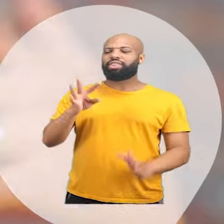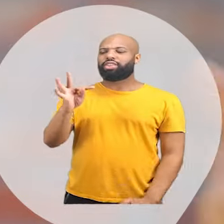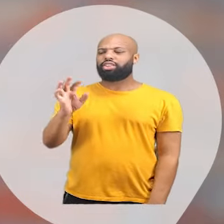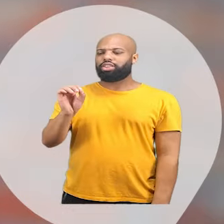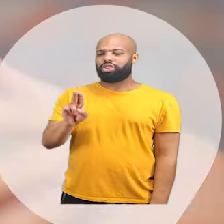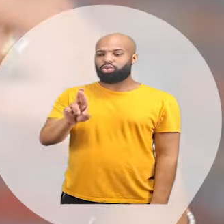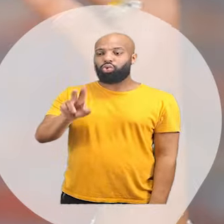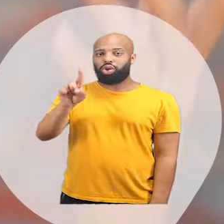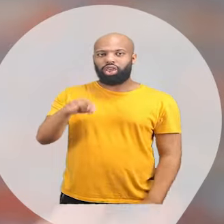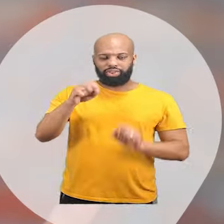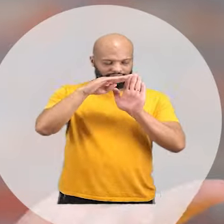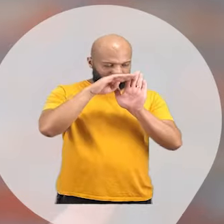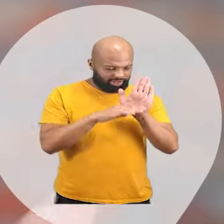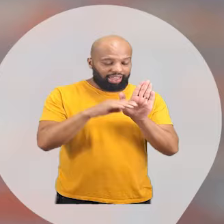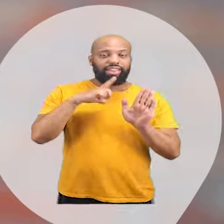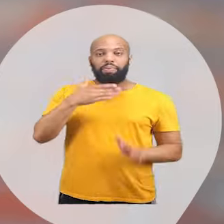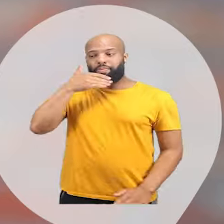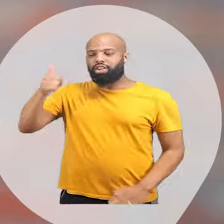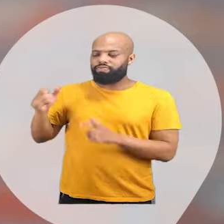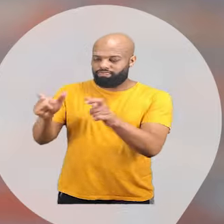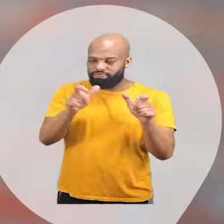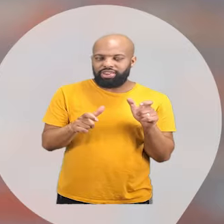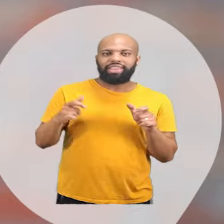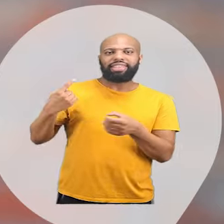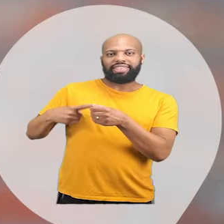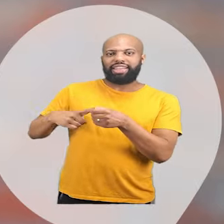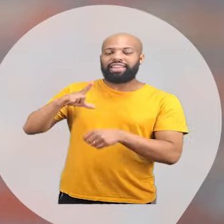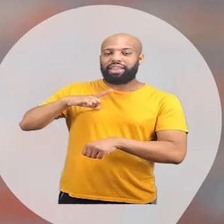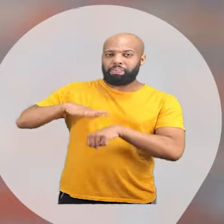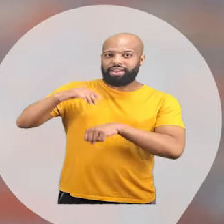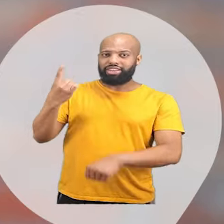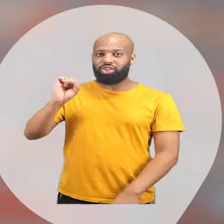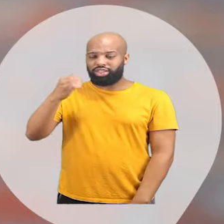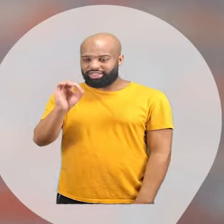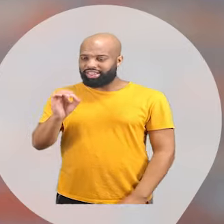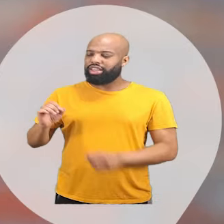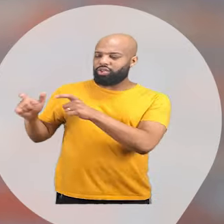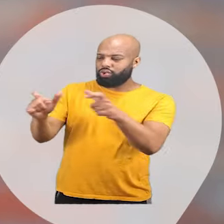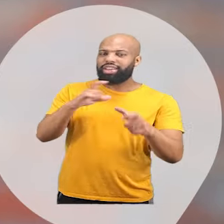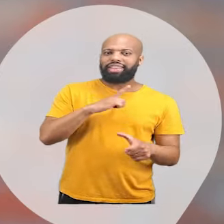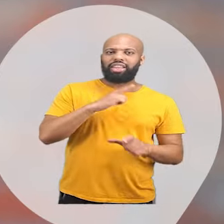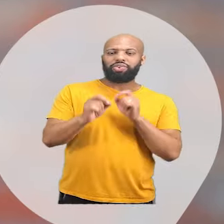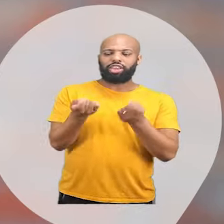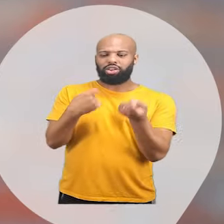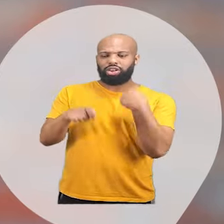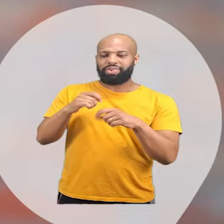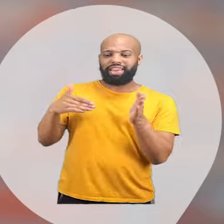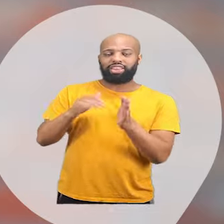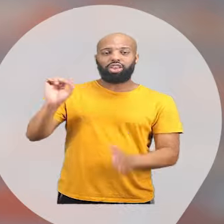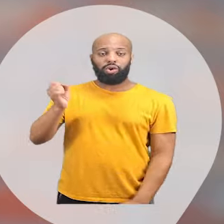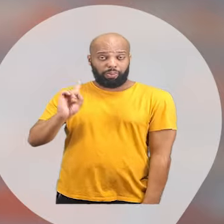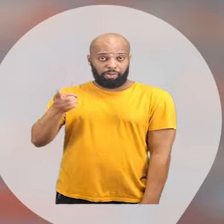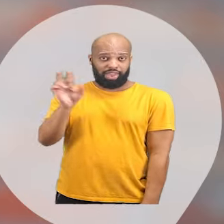um guia um dos melhores lugares da cidade São mais de 180 lugares os tem até uma economia de até r$